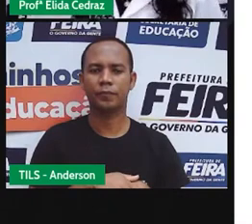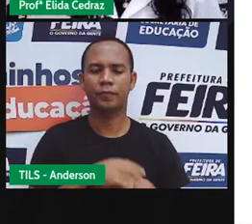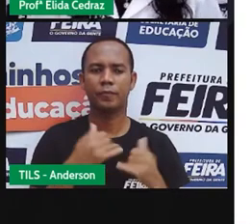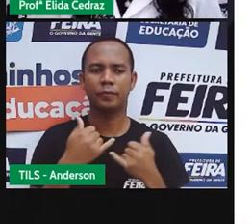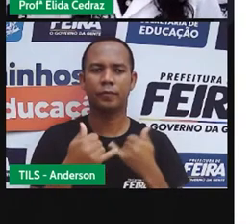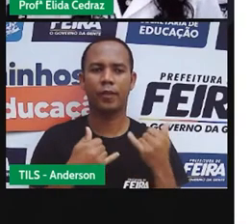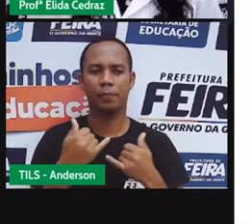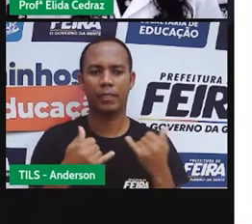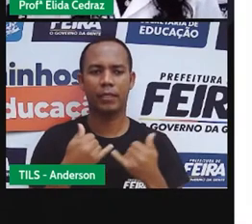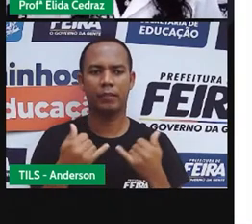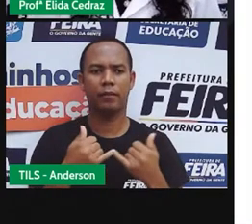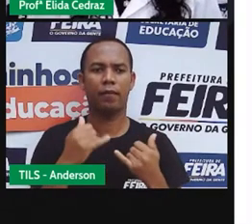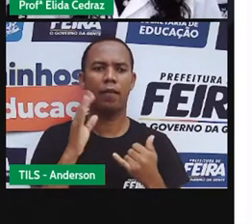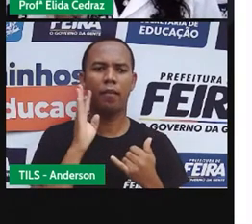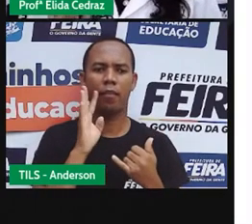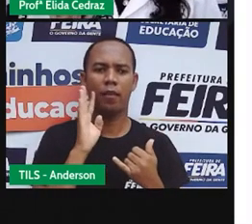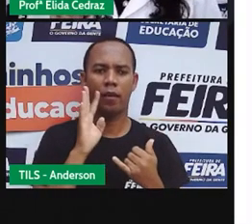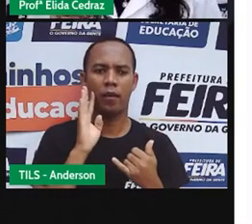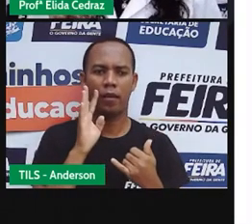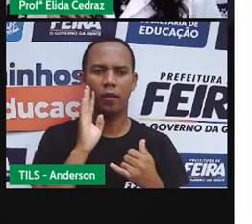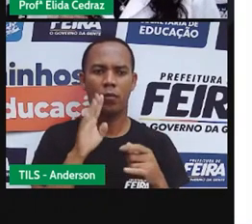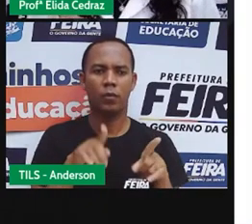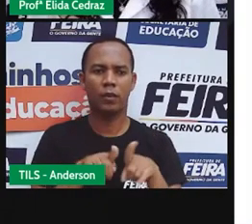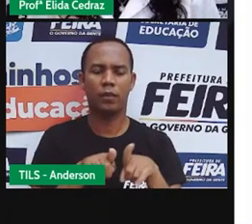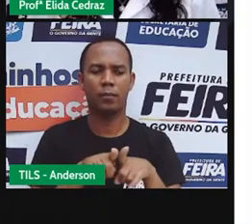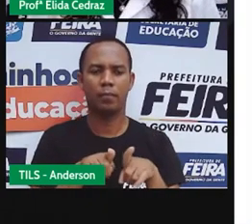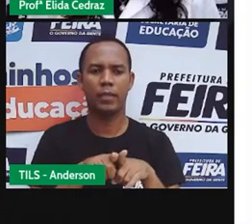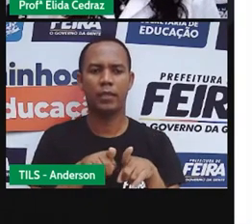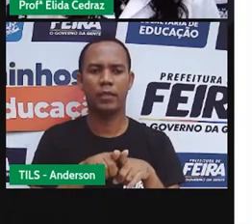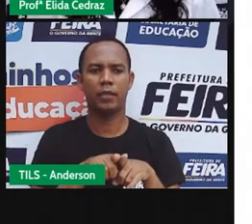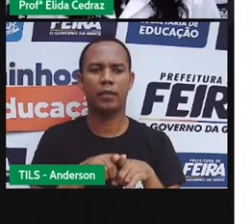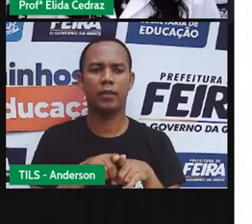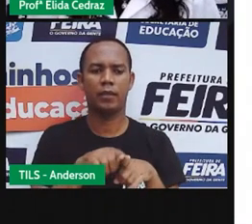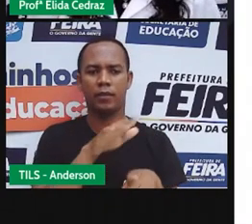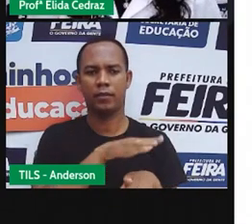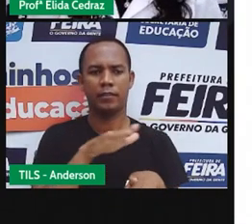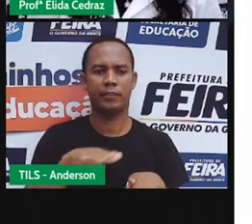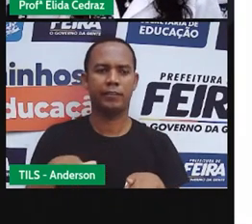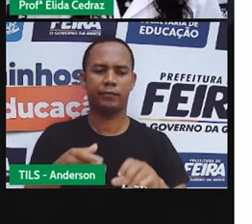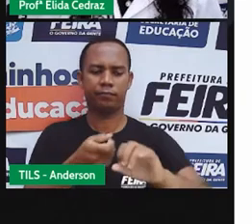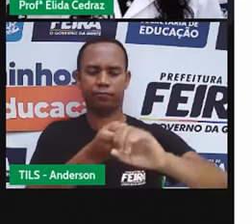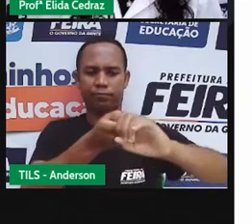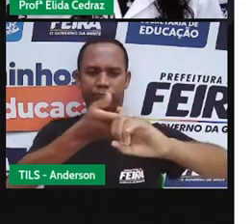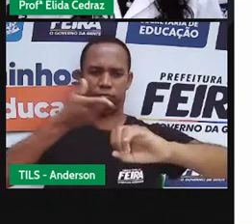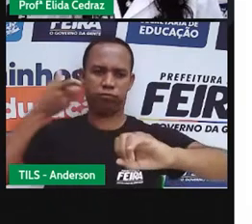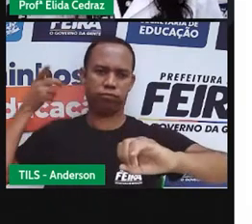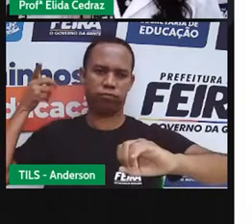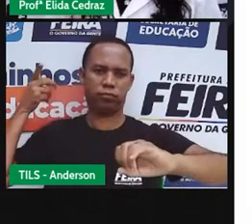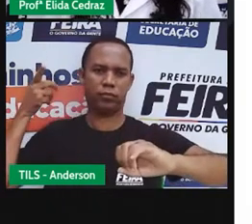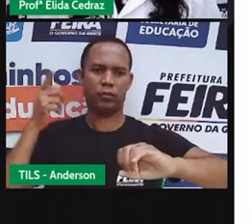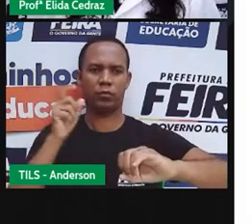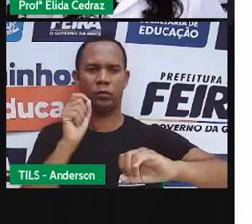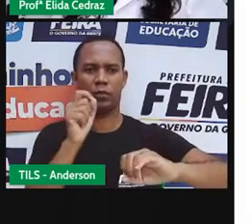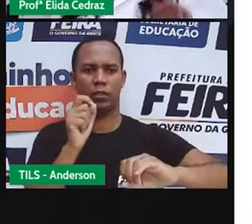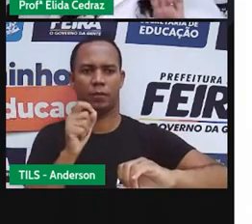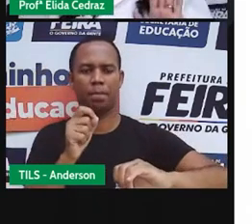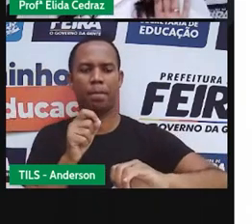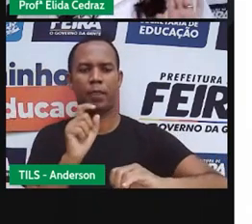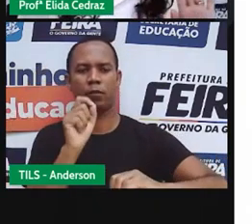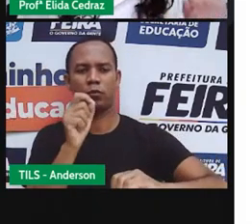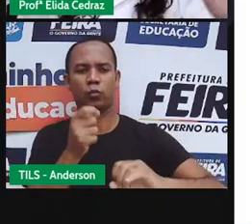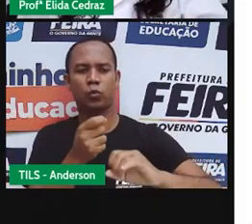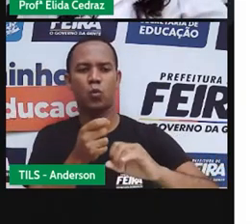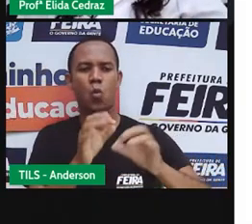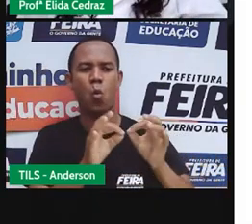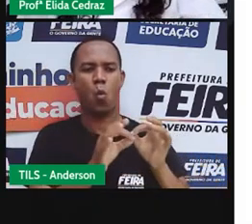uma brincadeira muito divertida que estimula a coordenação das crianças. Primeiramente, coloca-se um alvo a